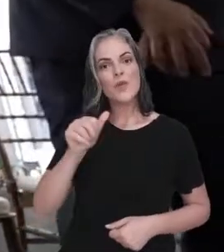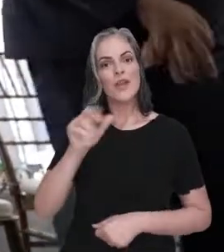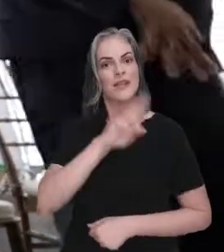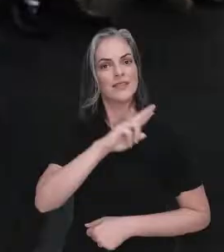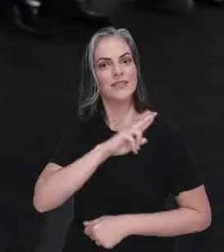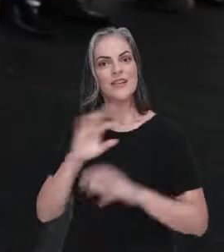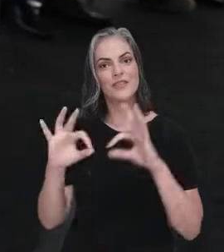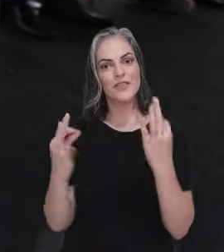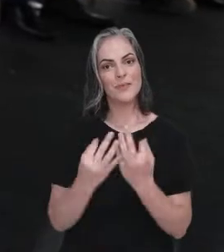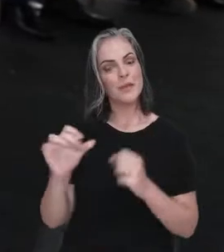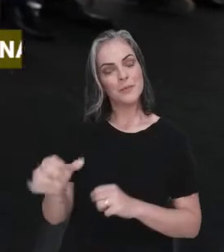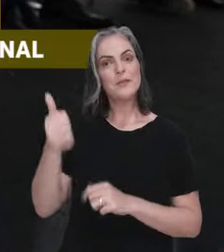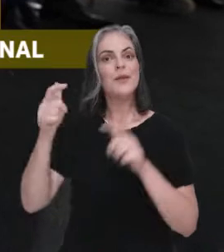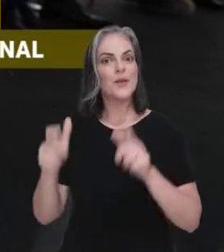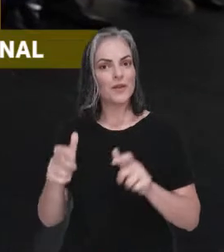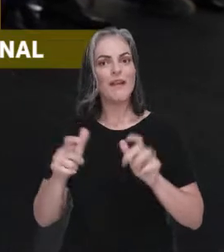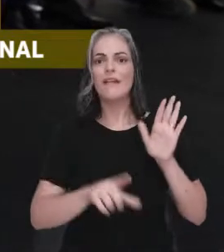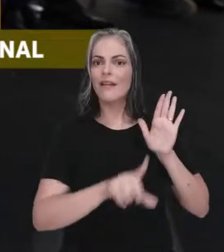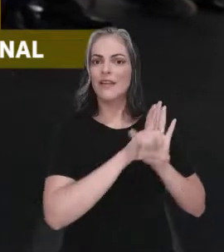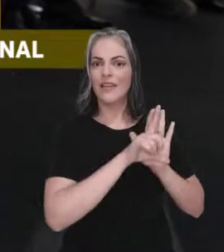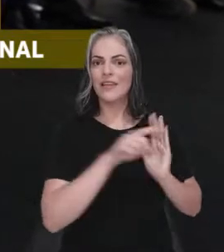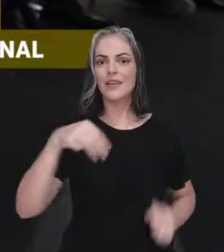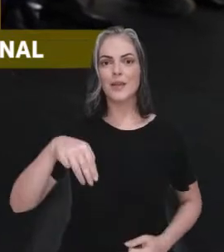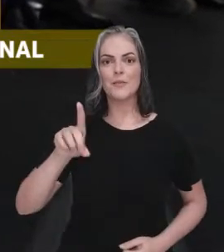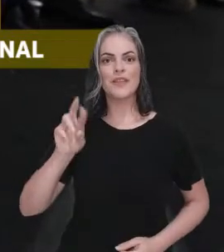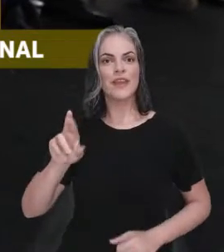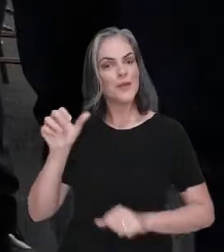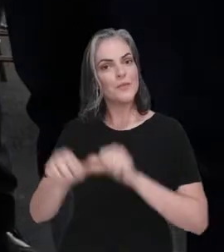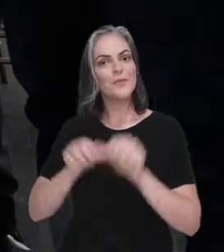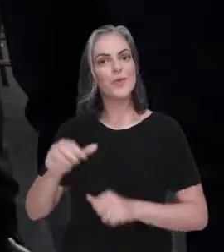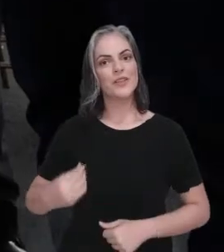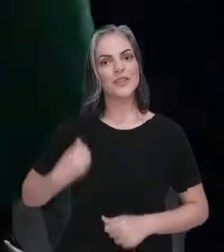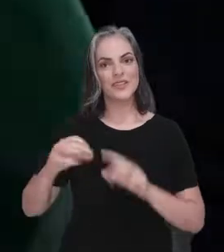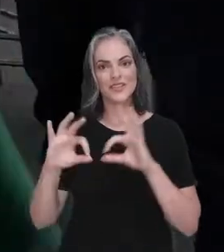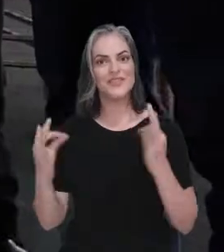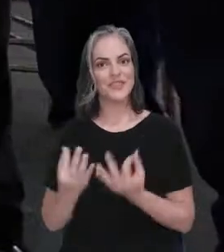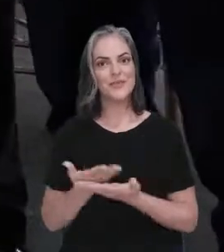em lei. O Ministério do Desenvolvimento Regional muda a realidade das famílias que mais precisam